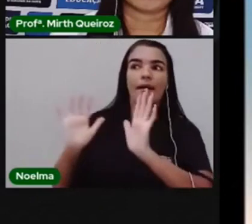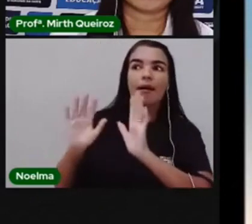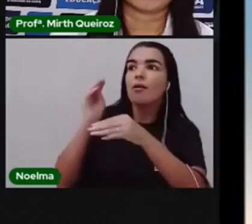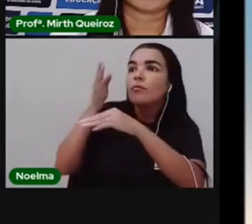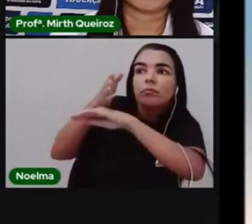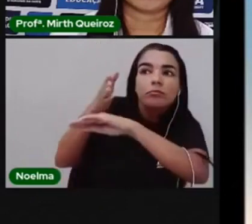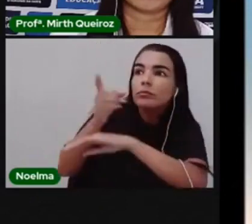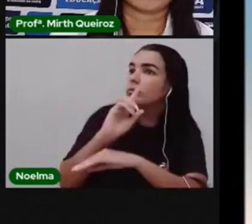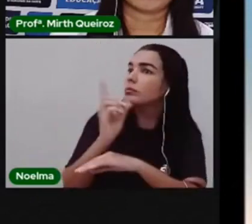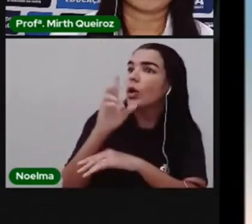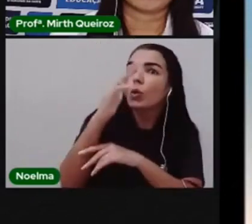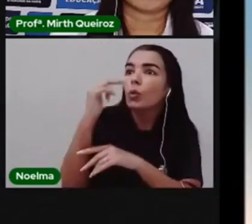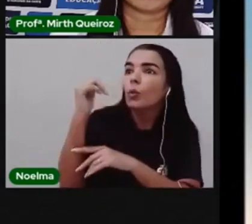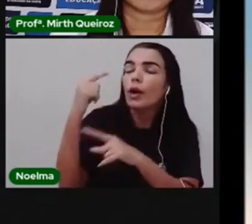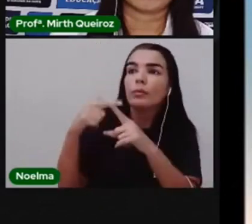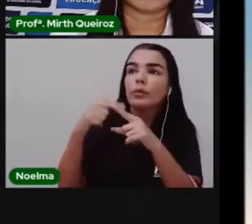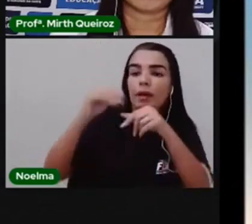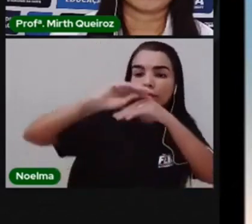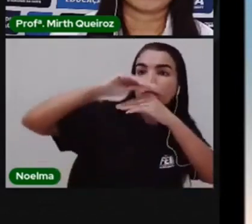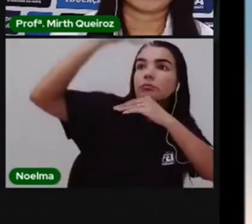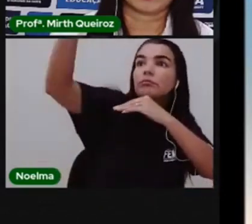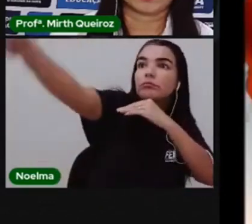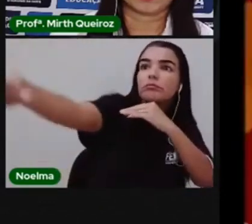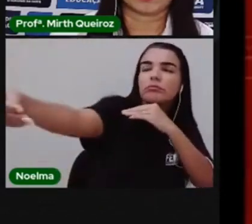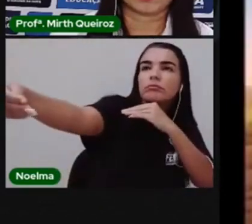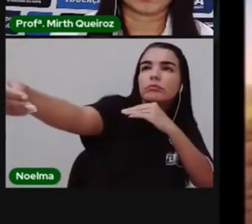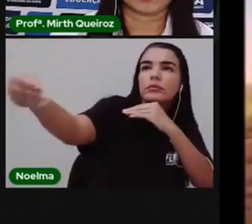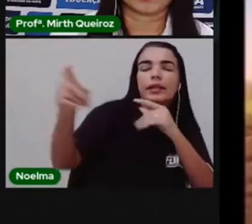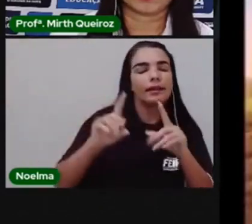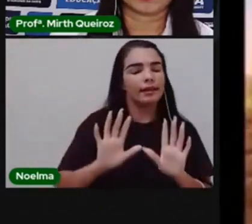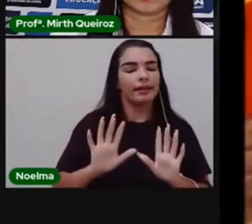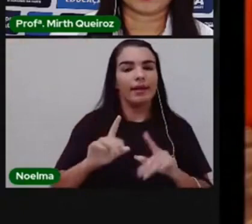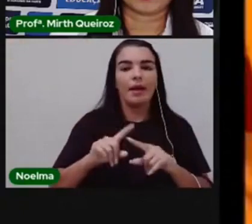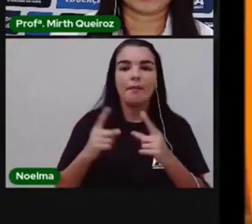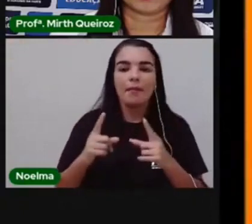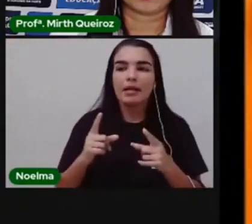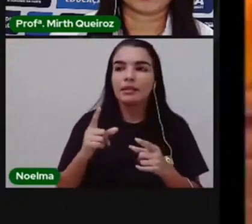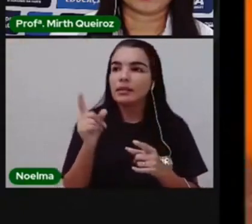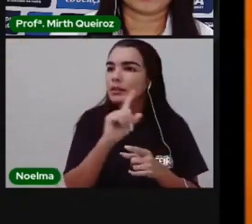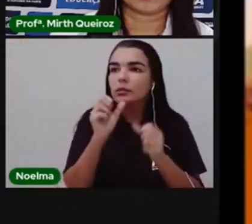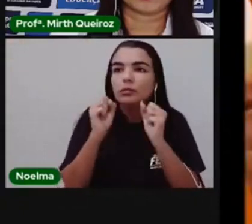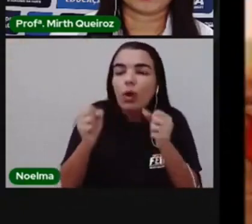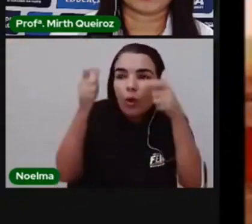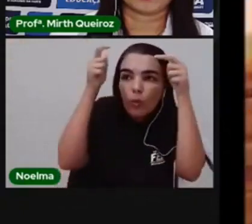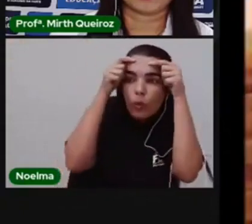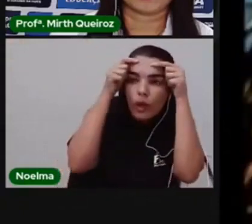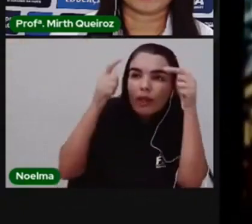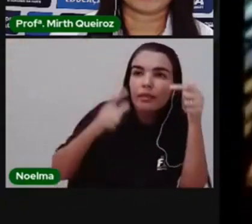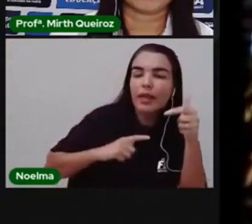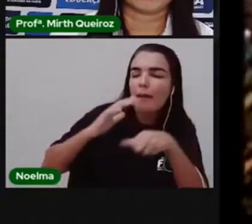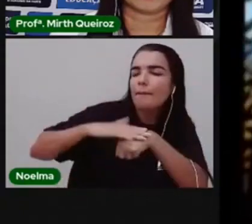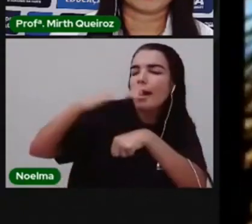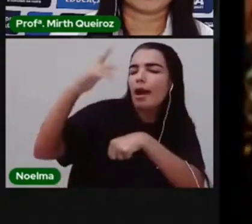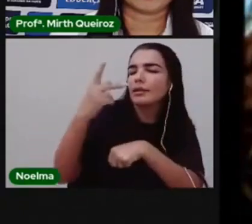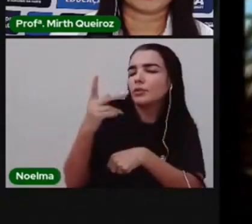Mas o rei não pode fazer tudo o que quiser. Há muito mais que um rei tem que fazer além de sua vontade. Há muito mais? Simba.